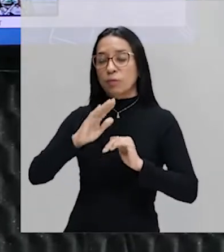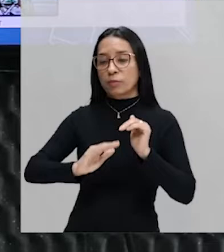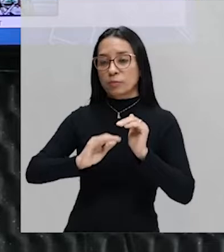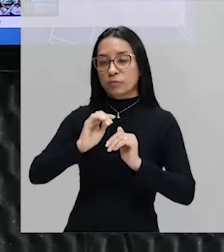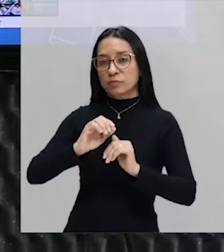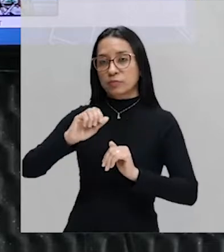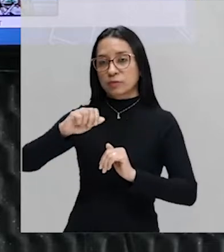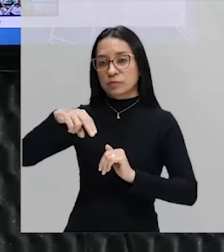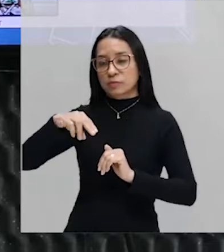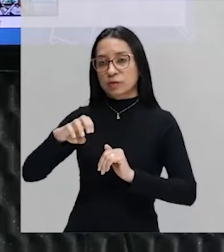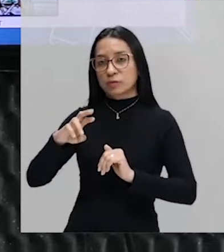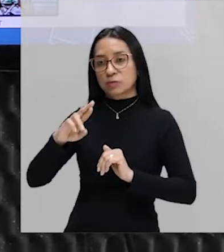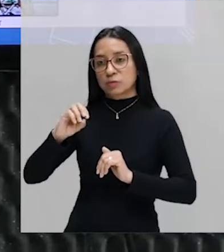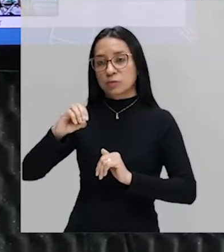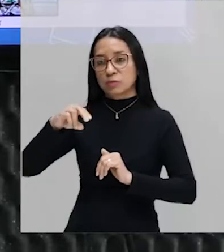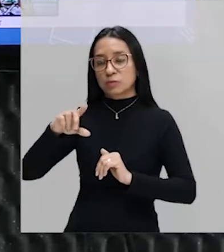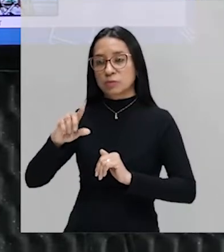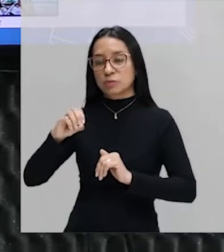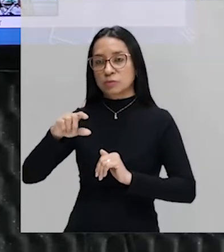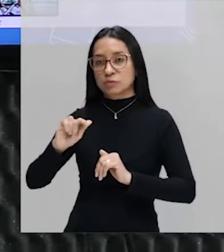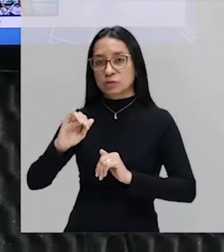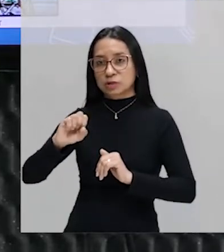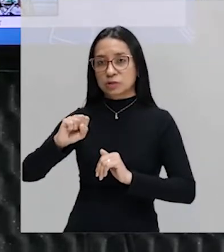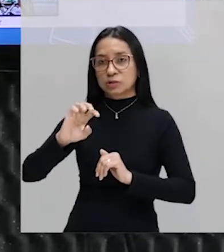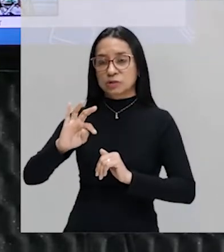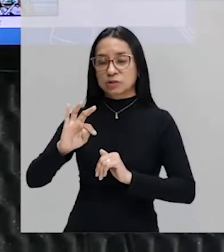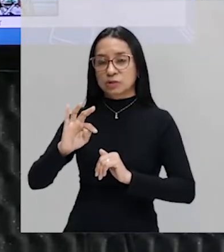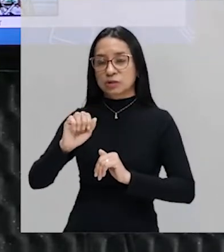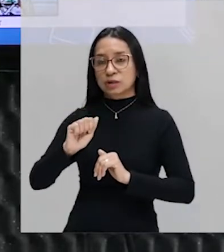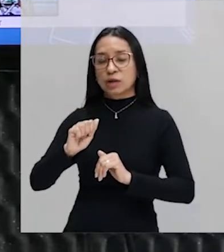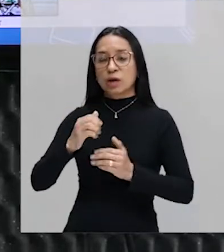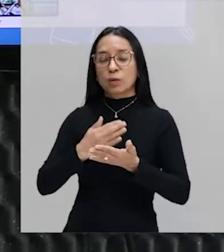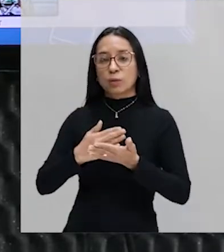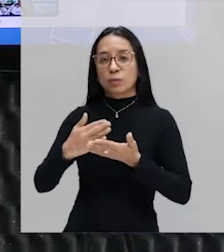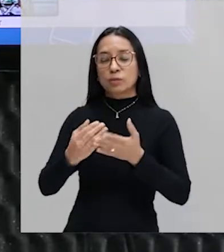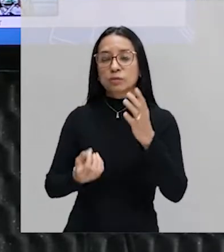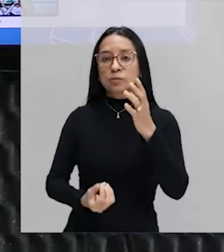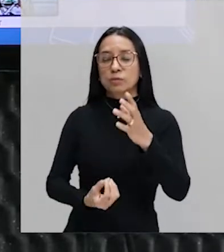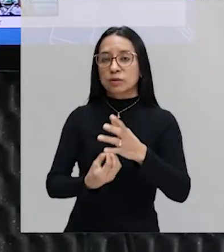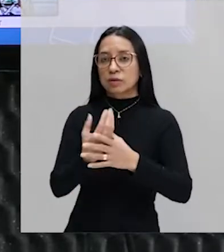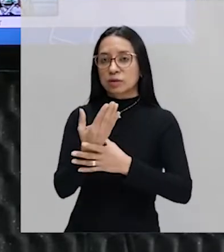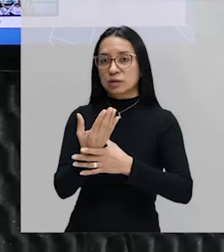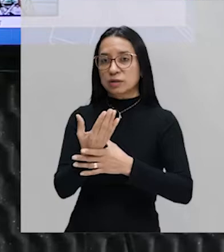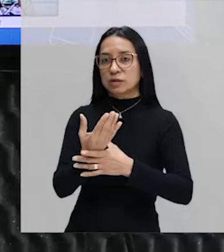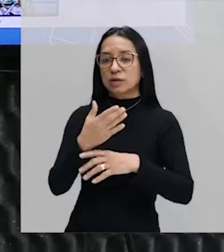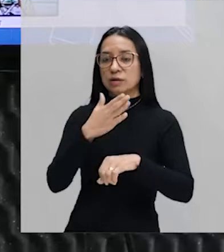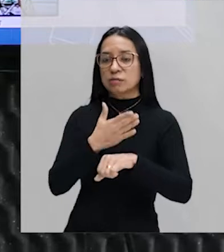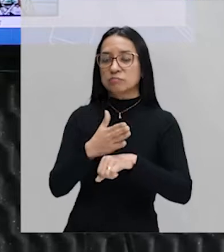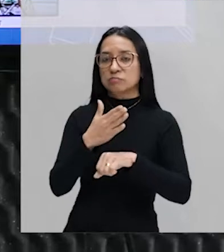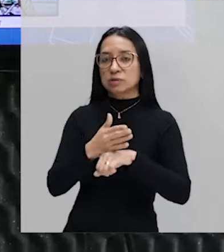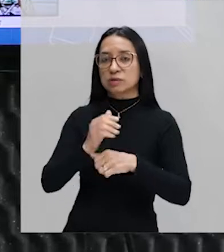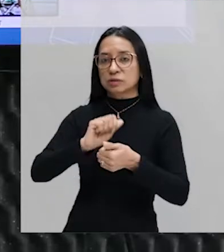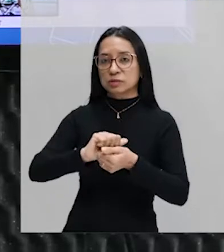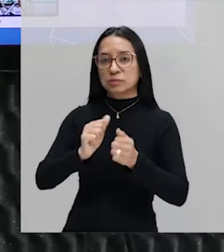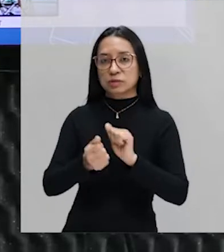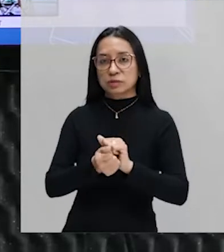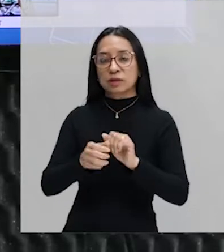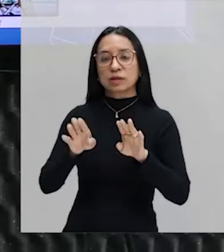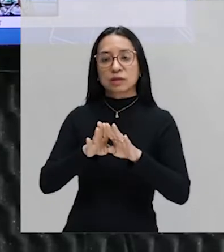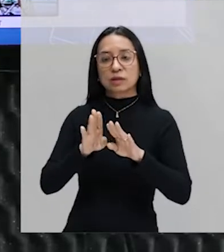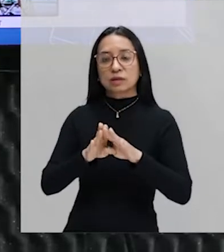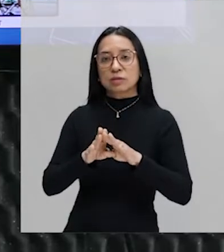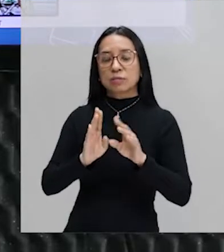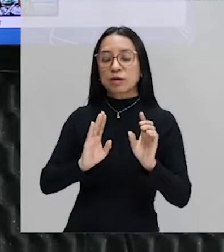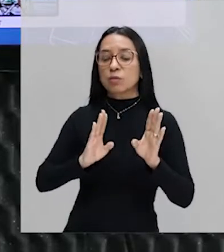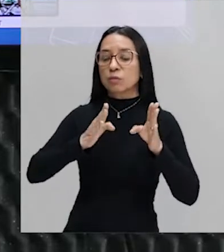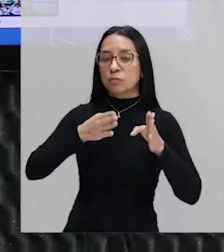modalidades adaptadas, também voltadas para soldados que foram mutilados na Segunda Guerra Mundial.